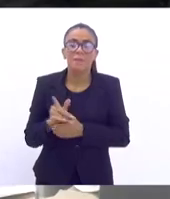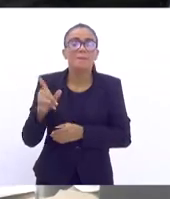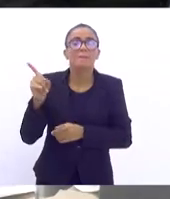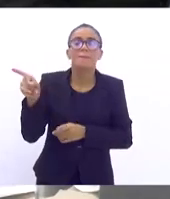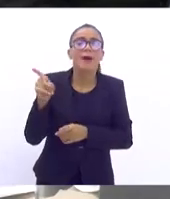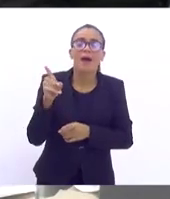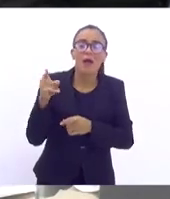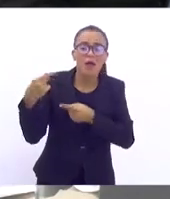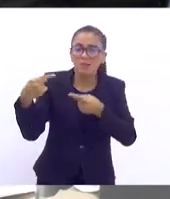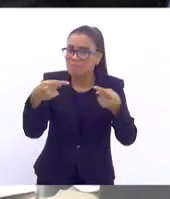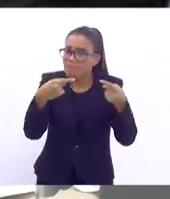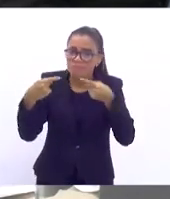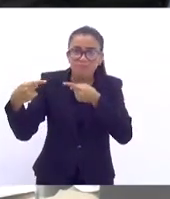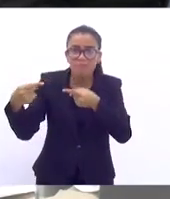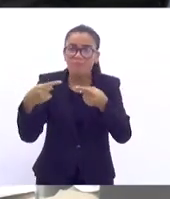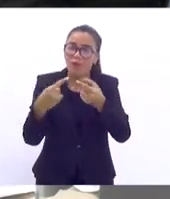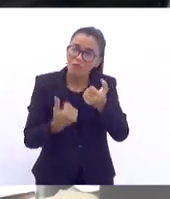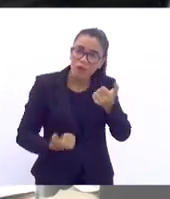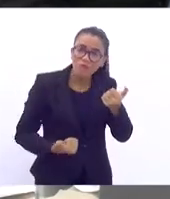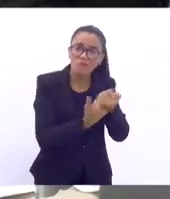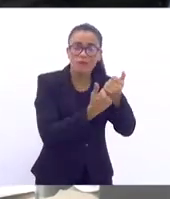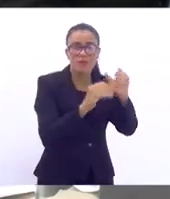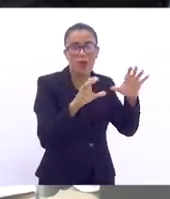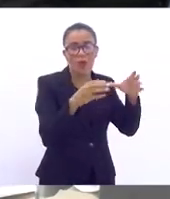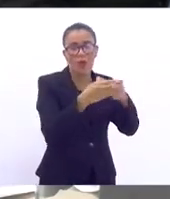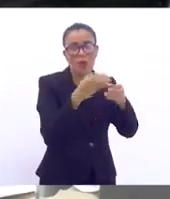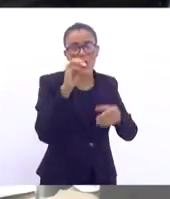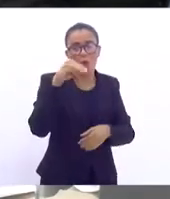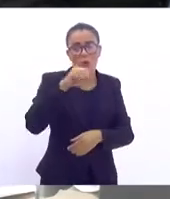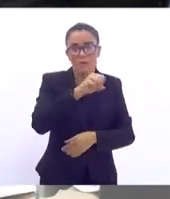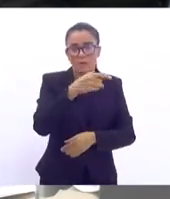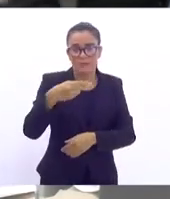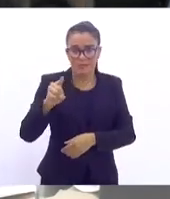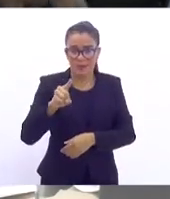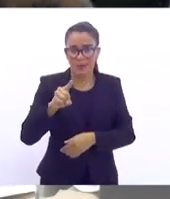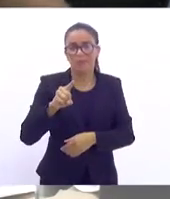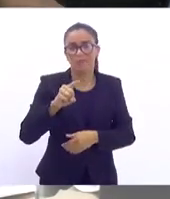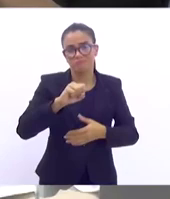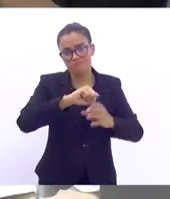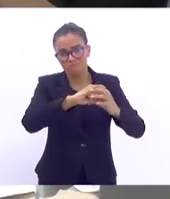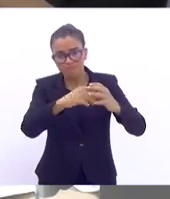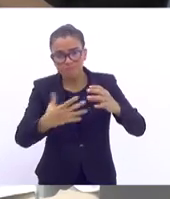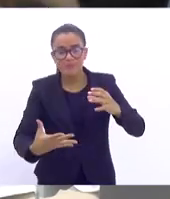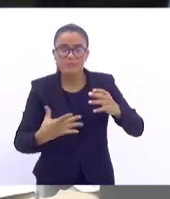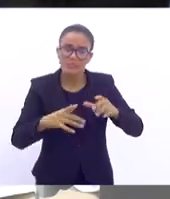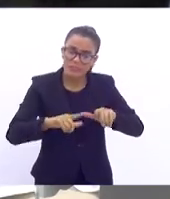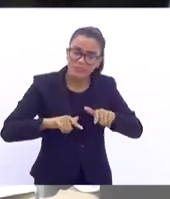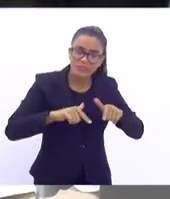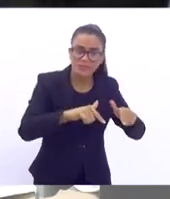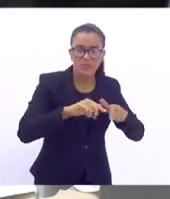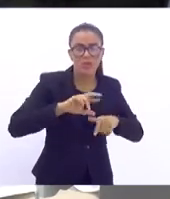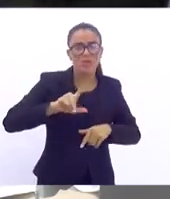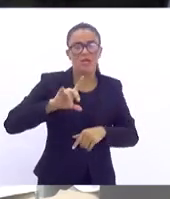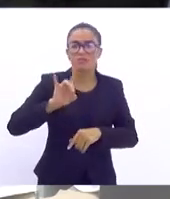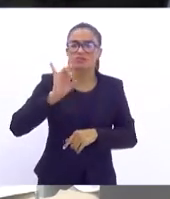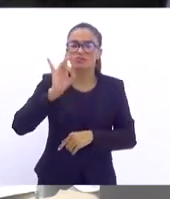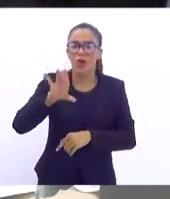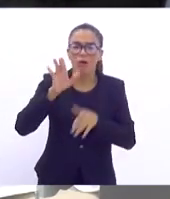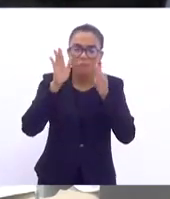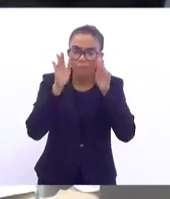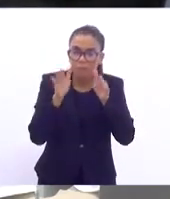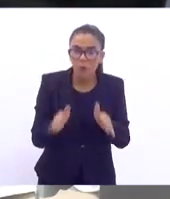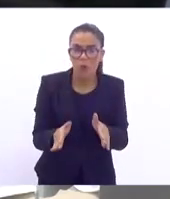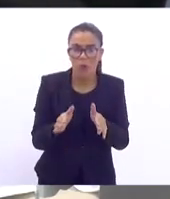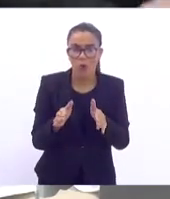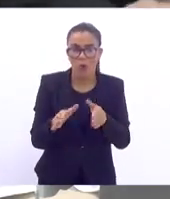o tema que vão ser de subsídio para as comissões um conjunto de ações institucionais aqui dentro da casa e que não necessariamente precisam